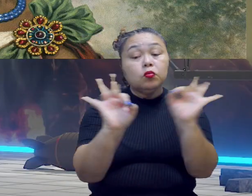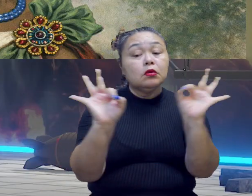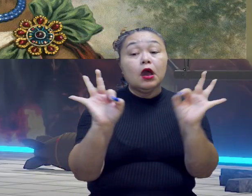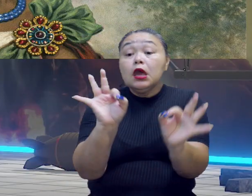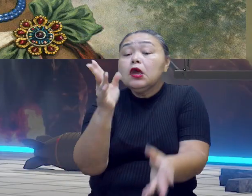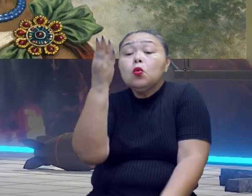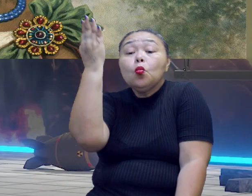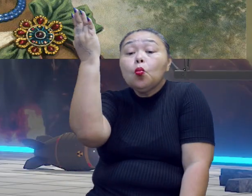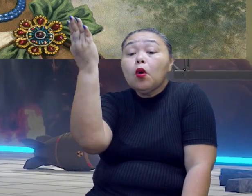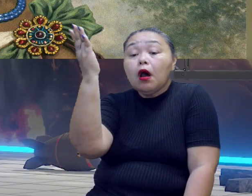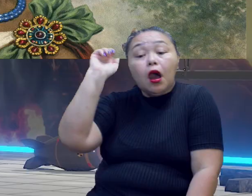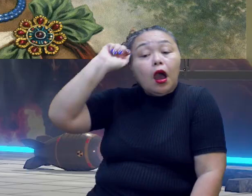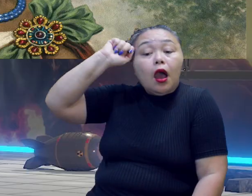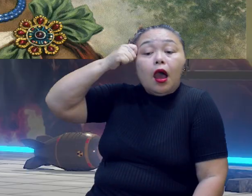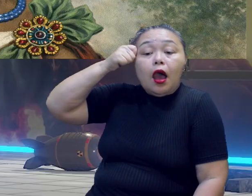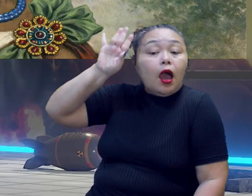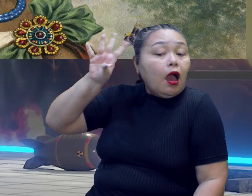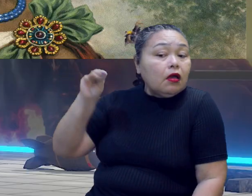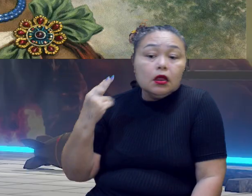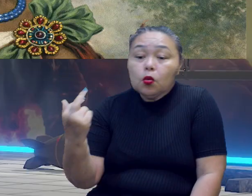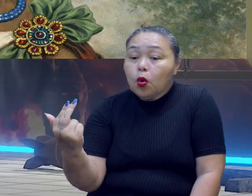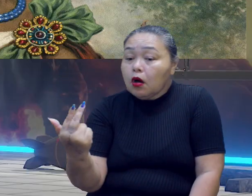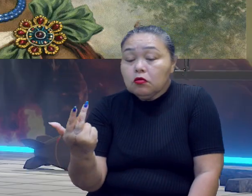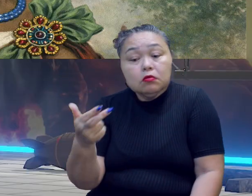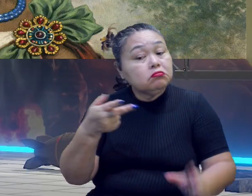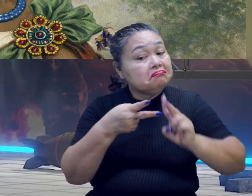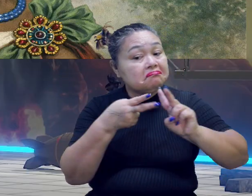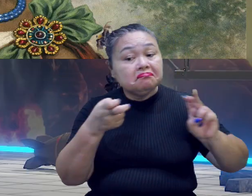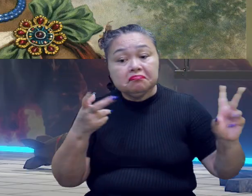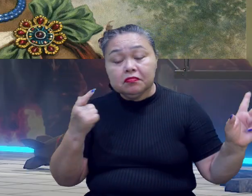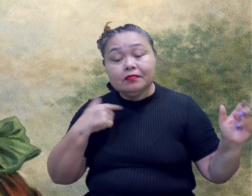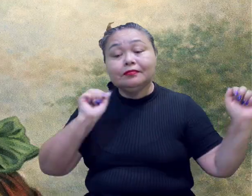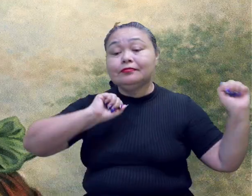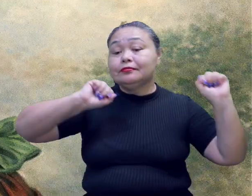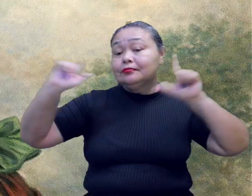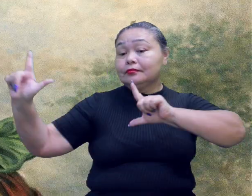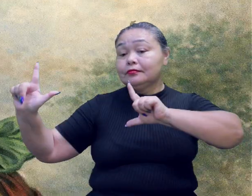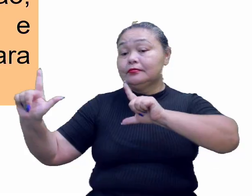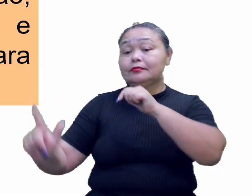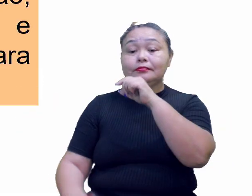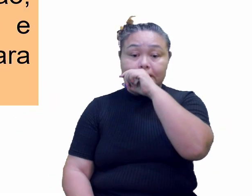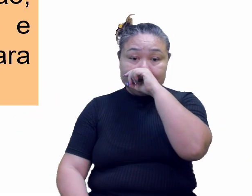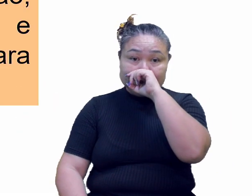a África. É o mesmo sentido da África. Na tela para vocês.